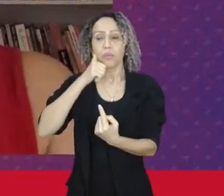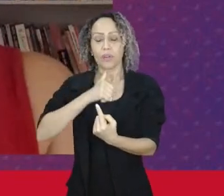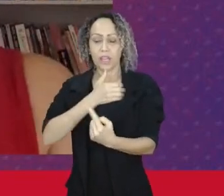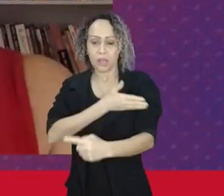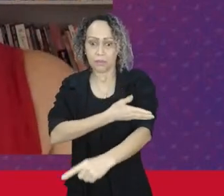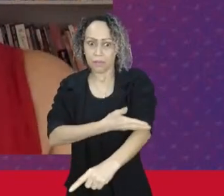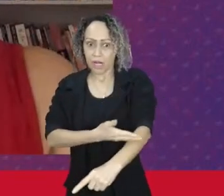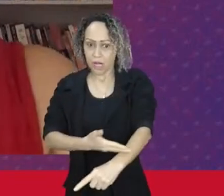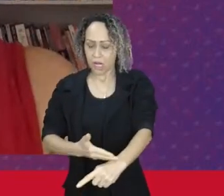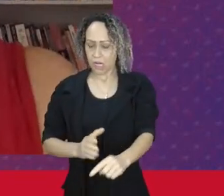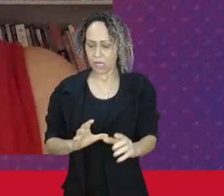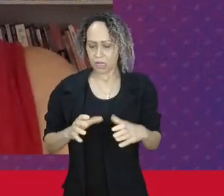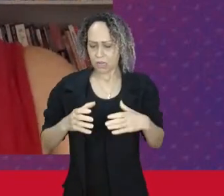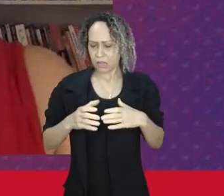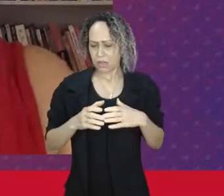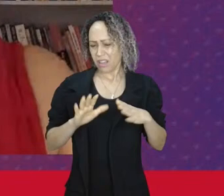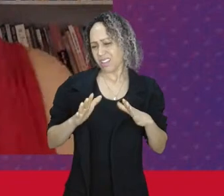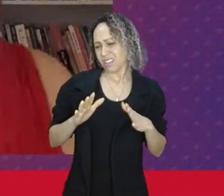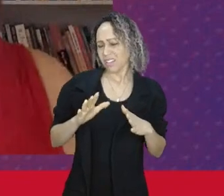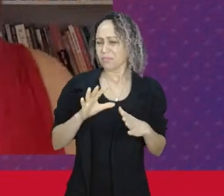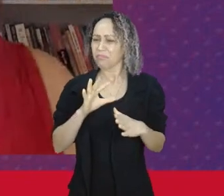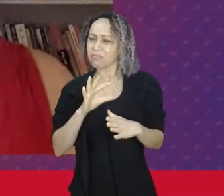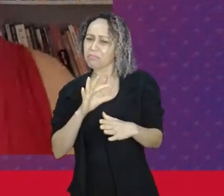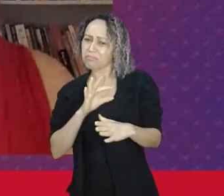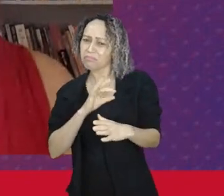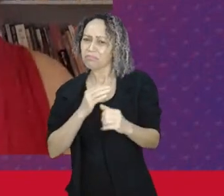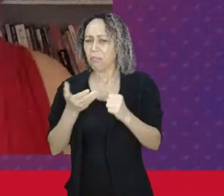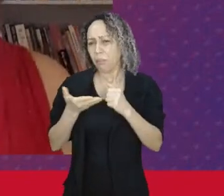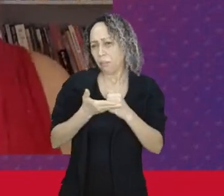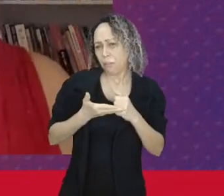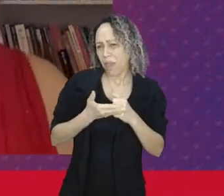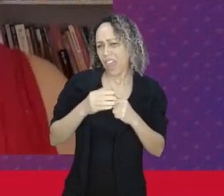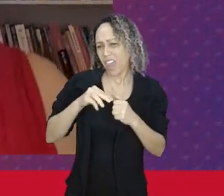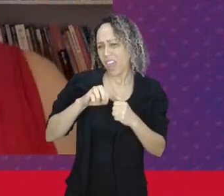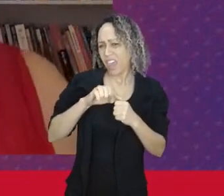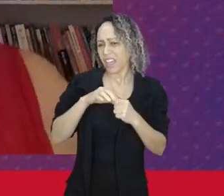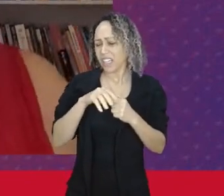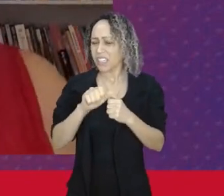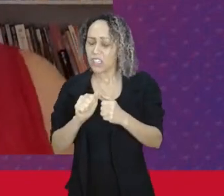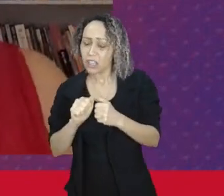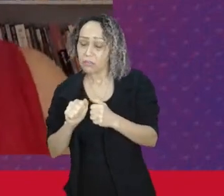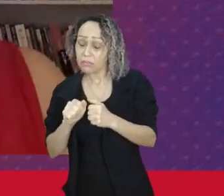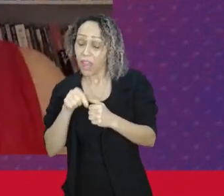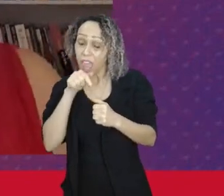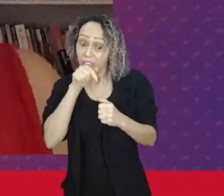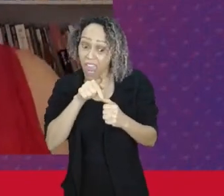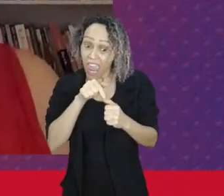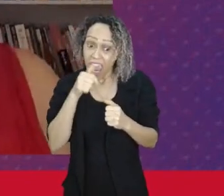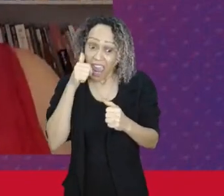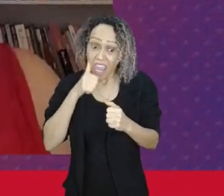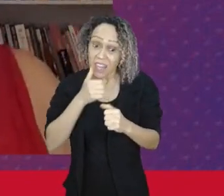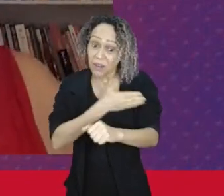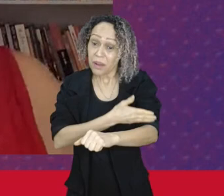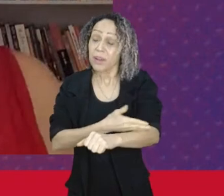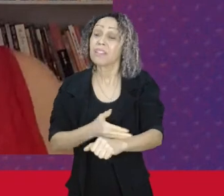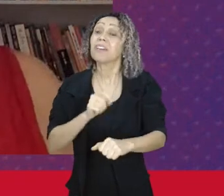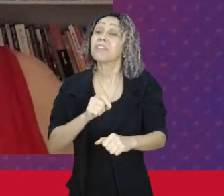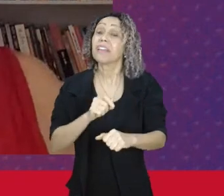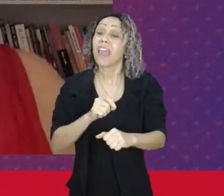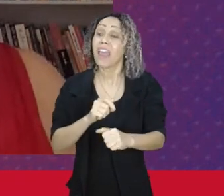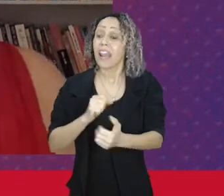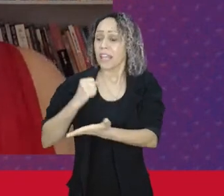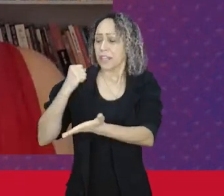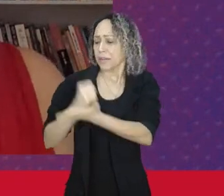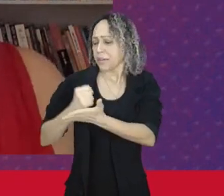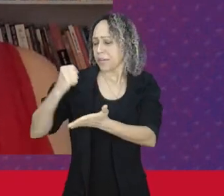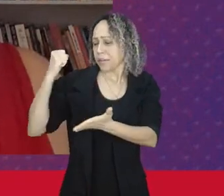doméstico para grande parte das mulheres negras, que são as empregadas